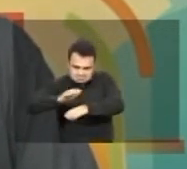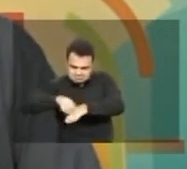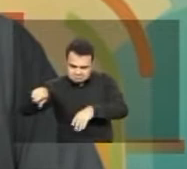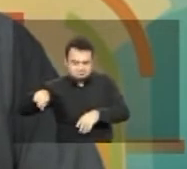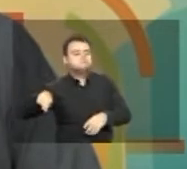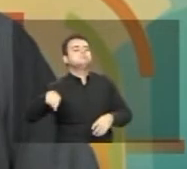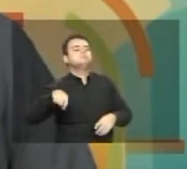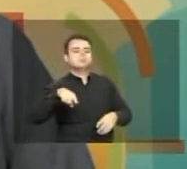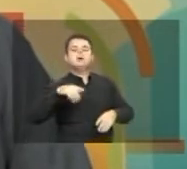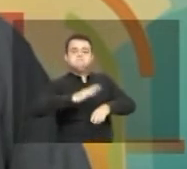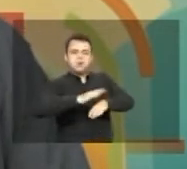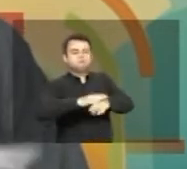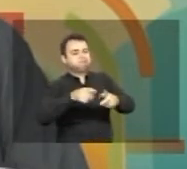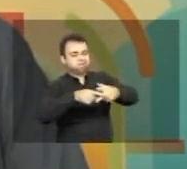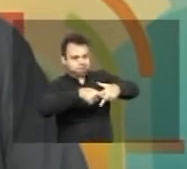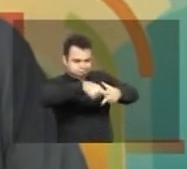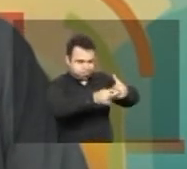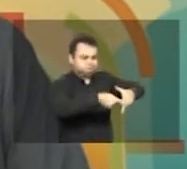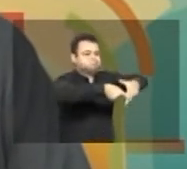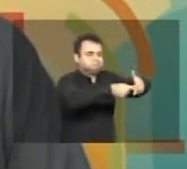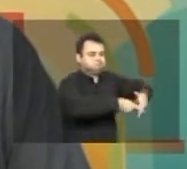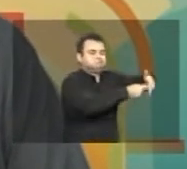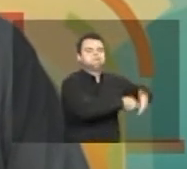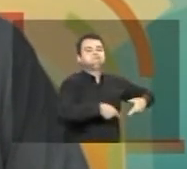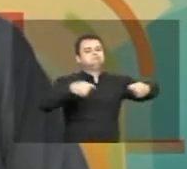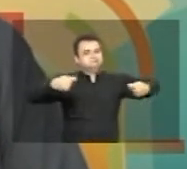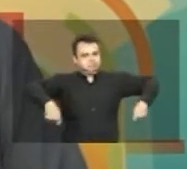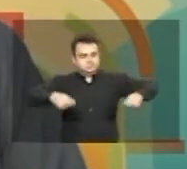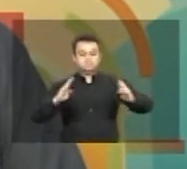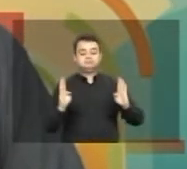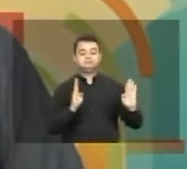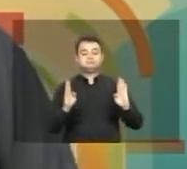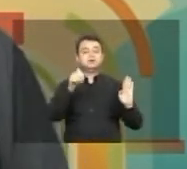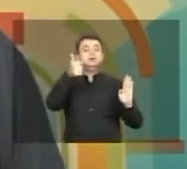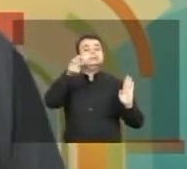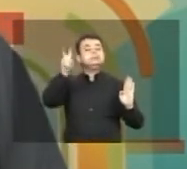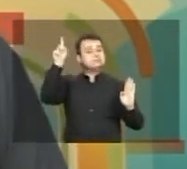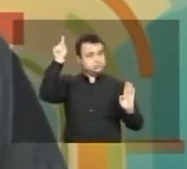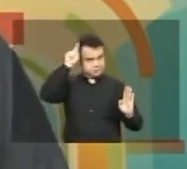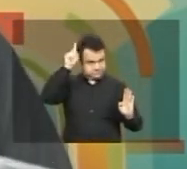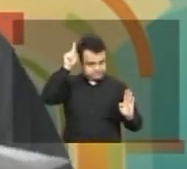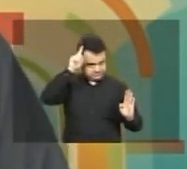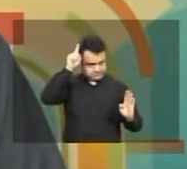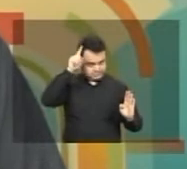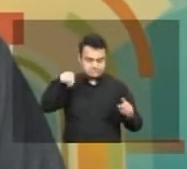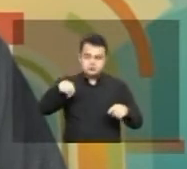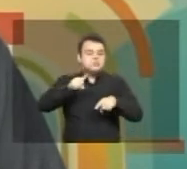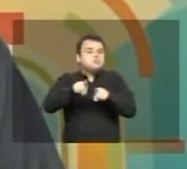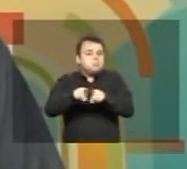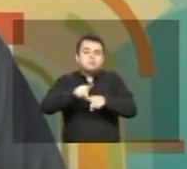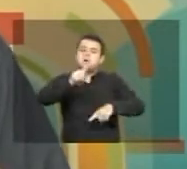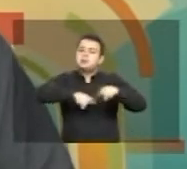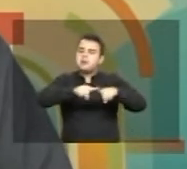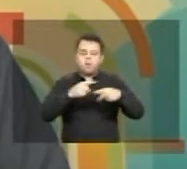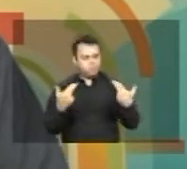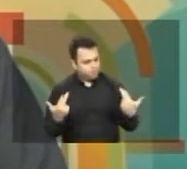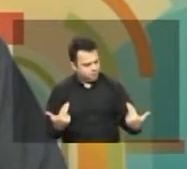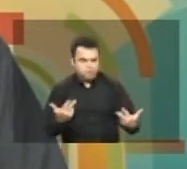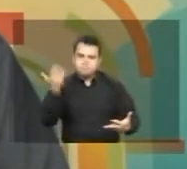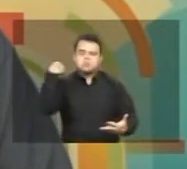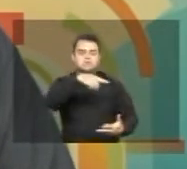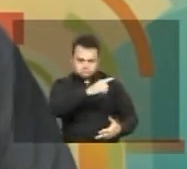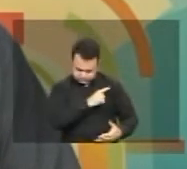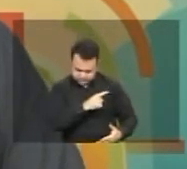serviços públicos no projeto de Jorge Menezes reparos devem ser feitos no prazo de 15 dias e no mesmo material da